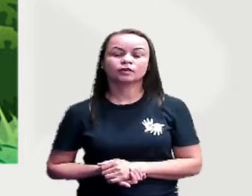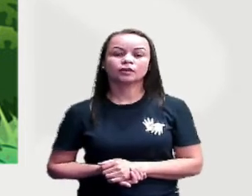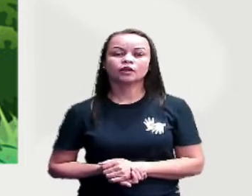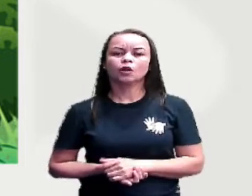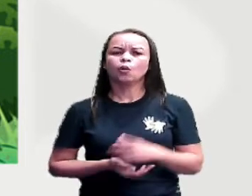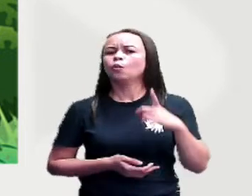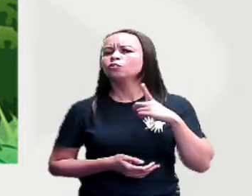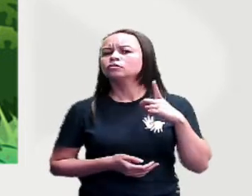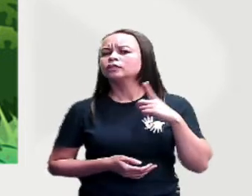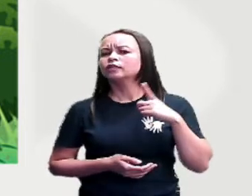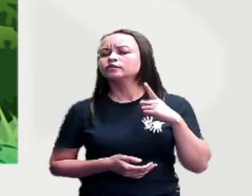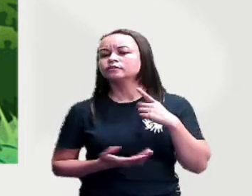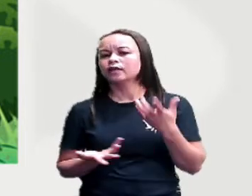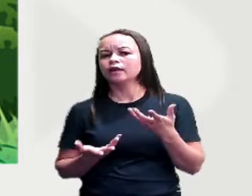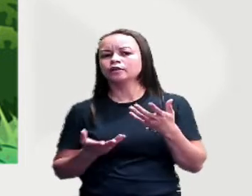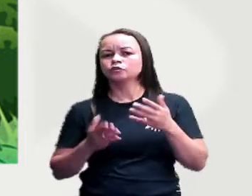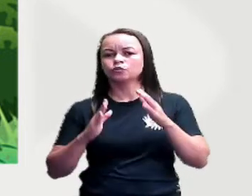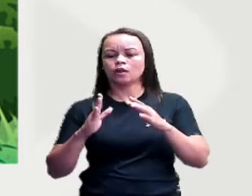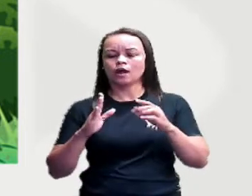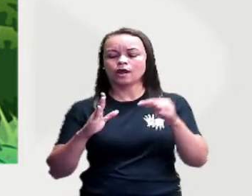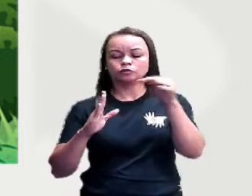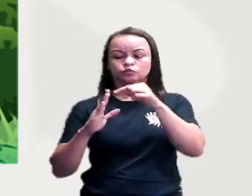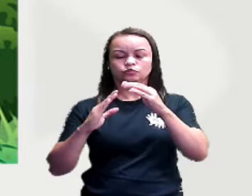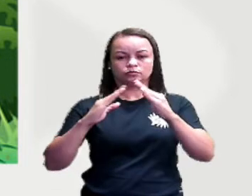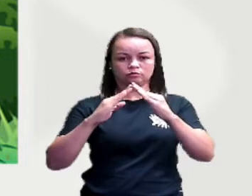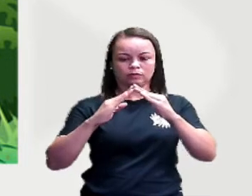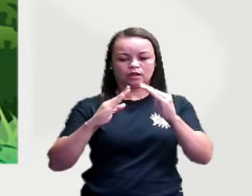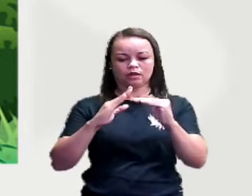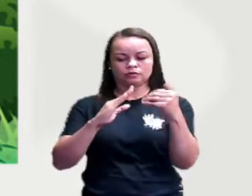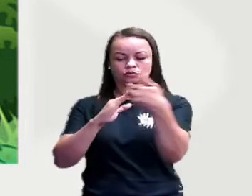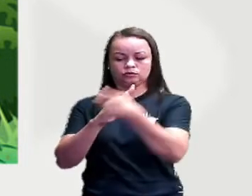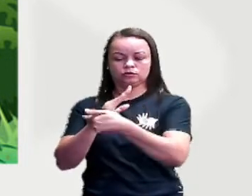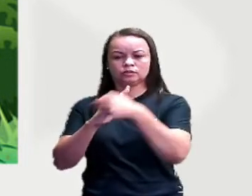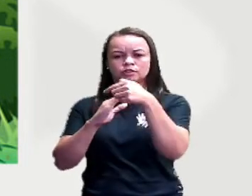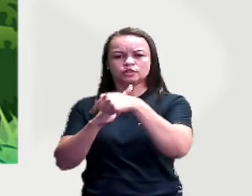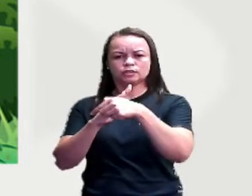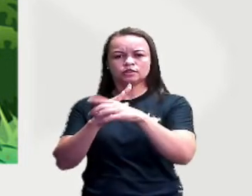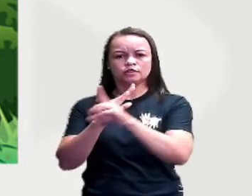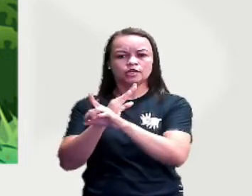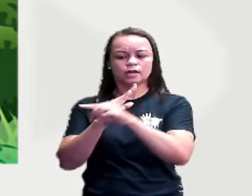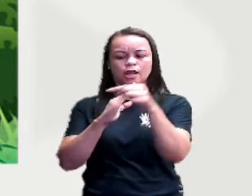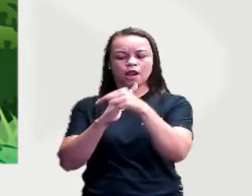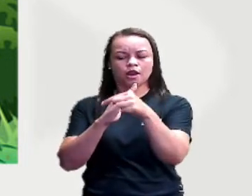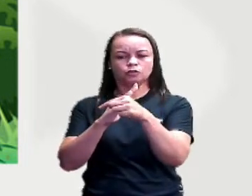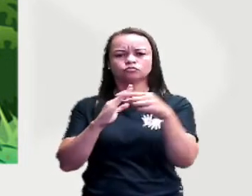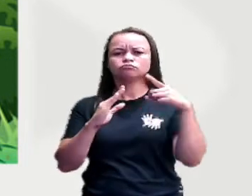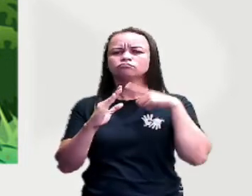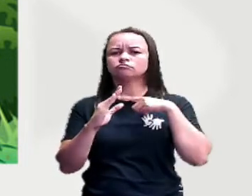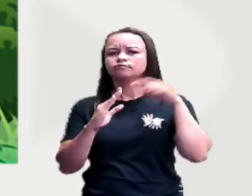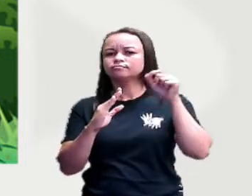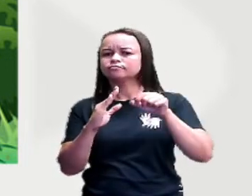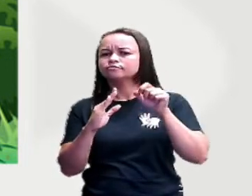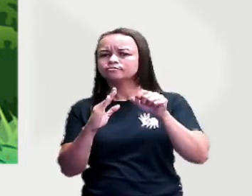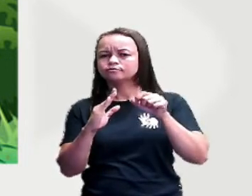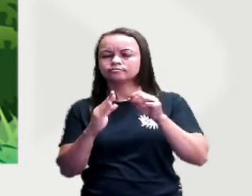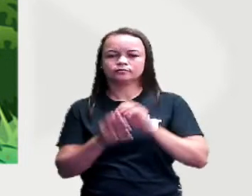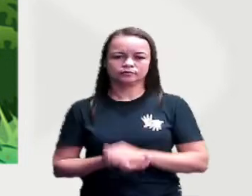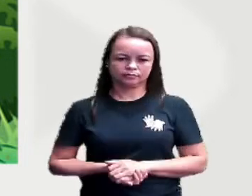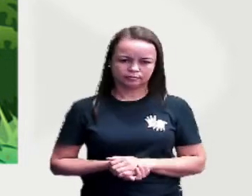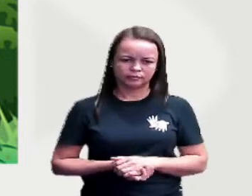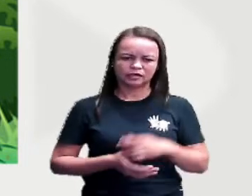lado direito da casa? O que é que a gente vê aí do lado direito da casa, ó? A gente tem aí, ó,